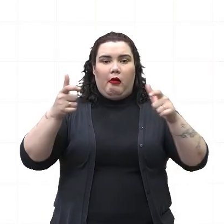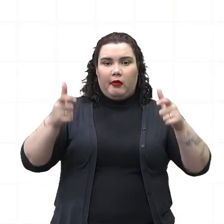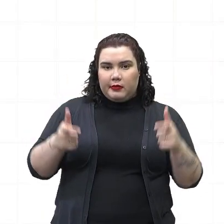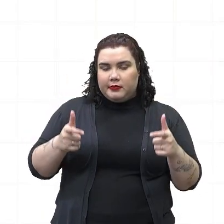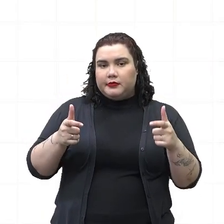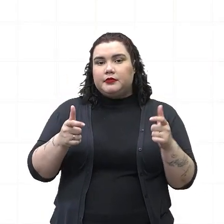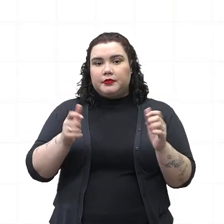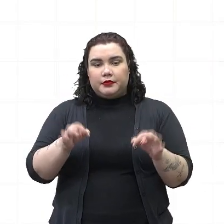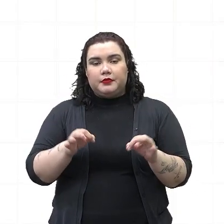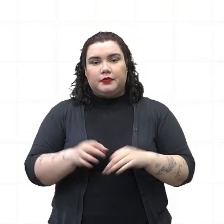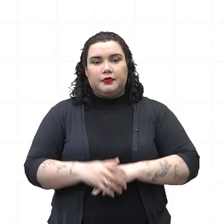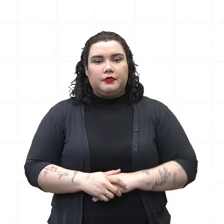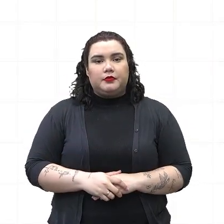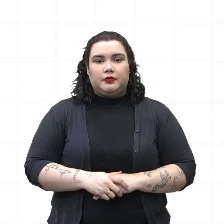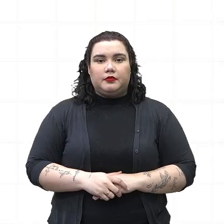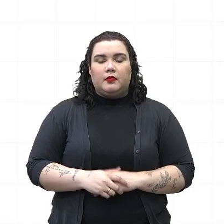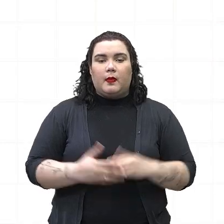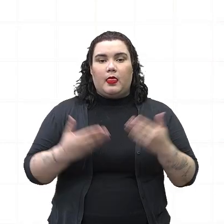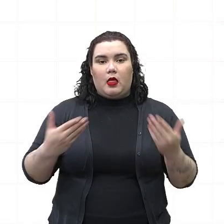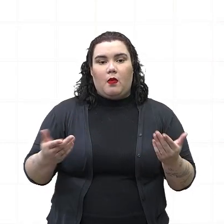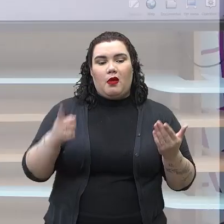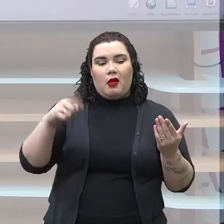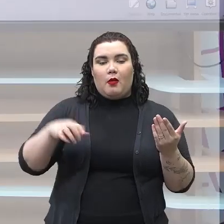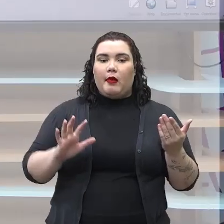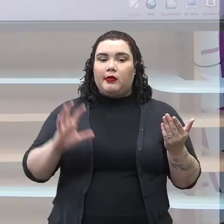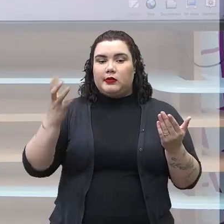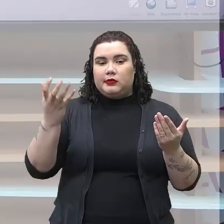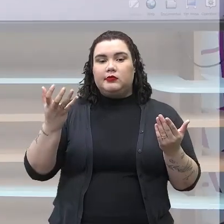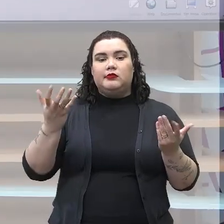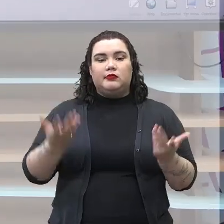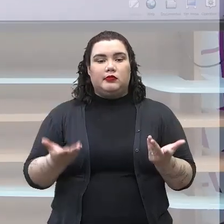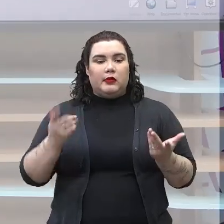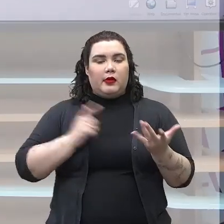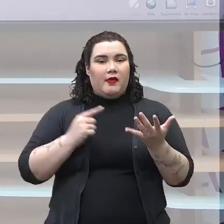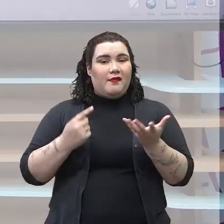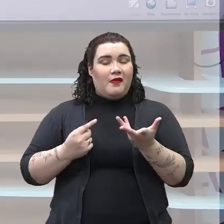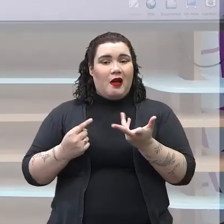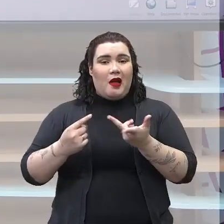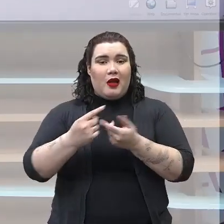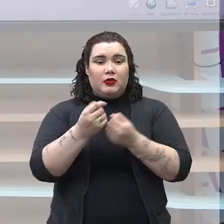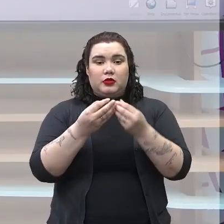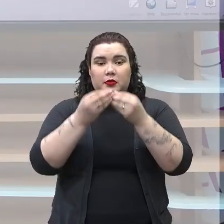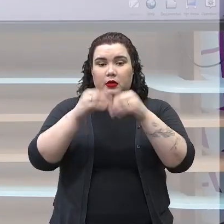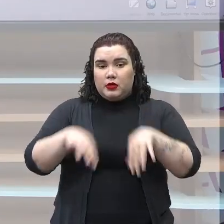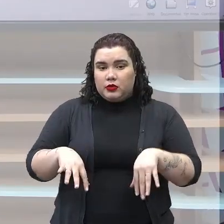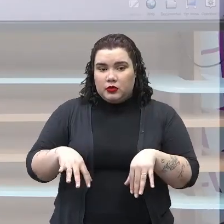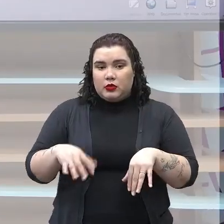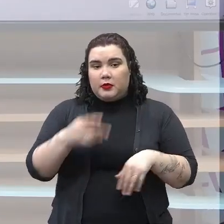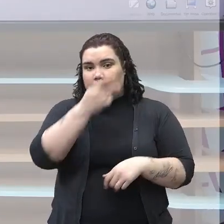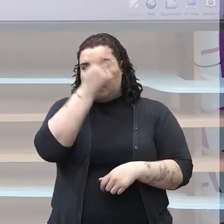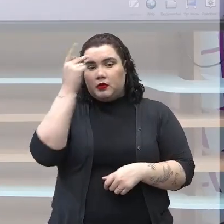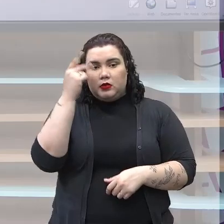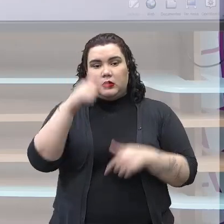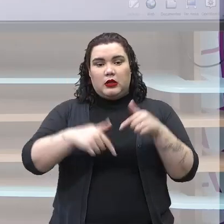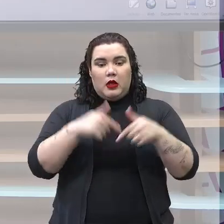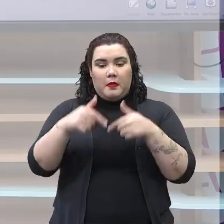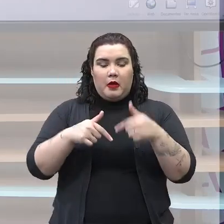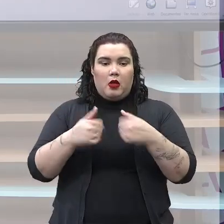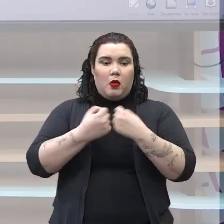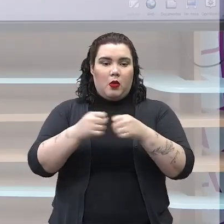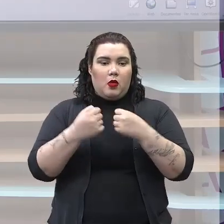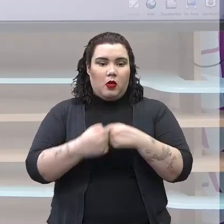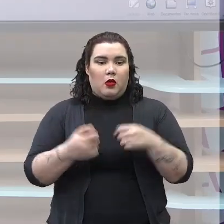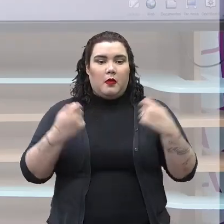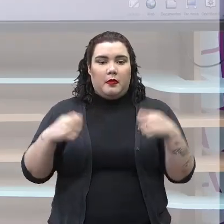grande metrópole, né? Então essas situações elas acontecem, isso gera uma série de prejuízos. As pessoas que trabalham com transporte coletivo precisam